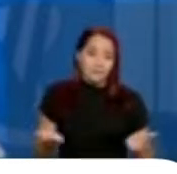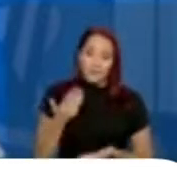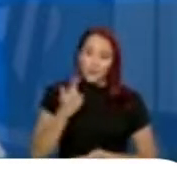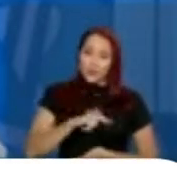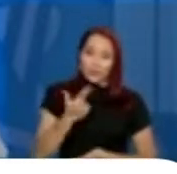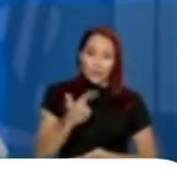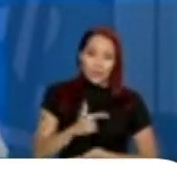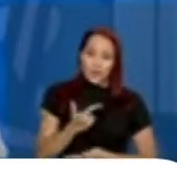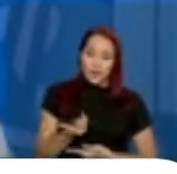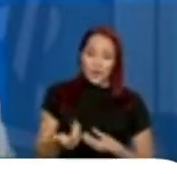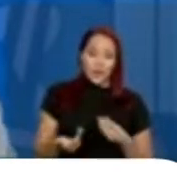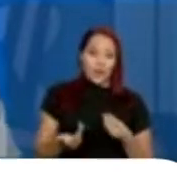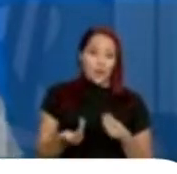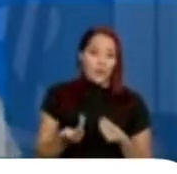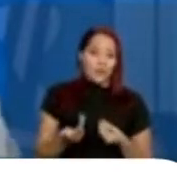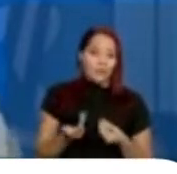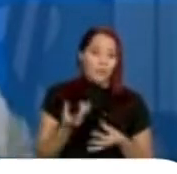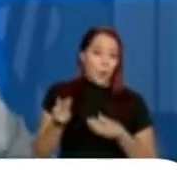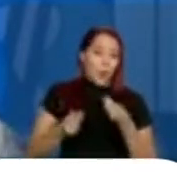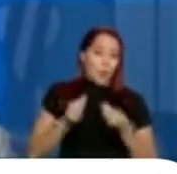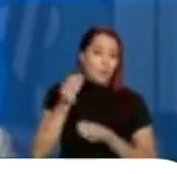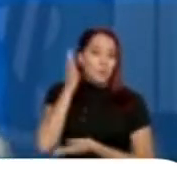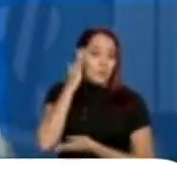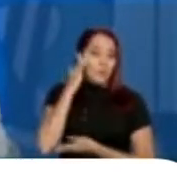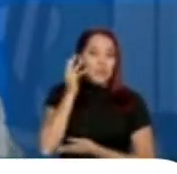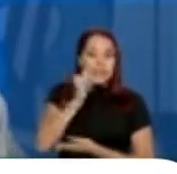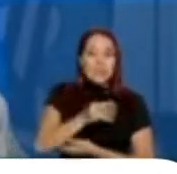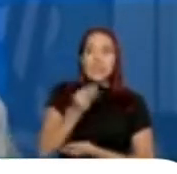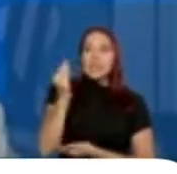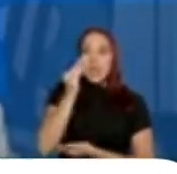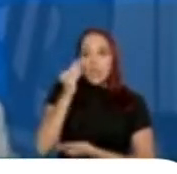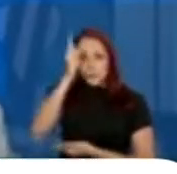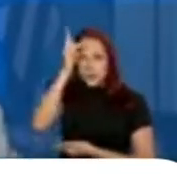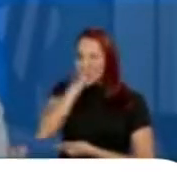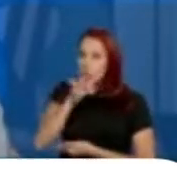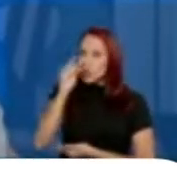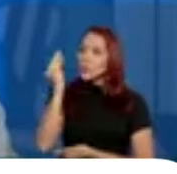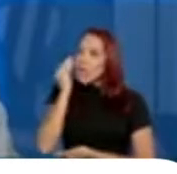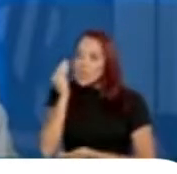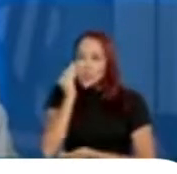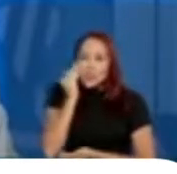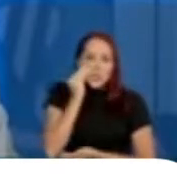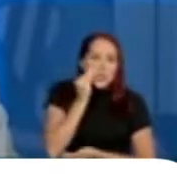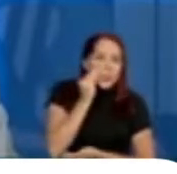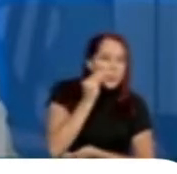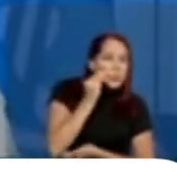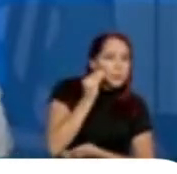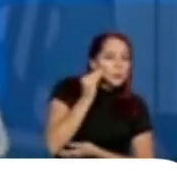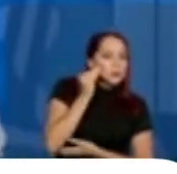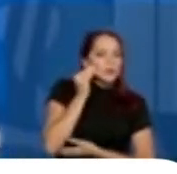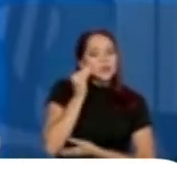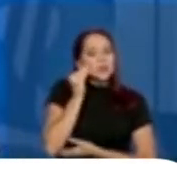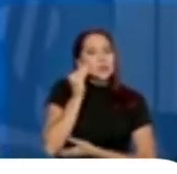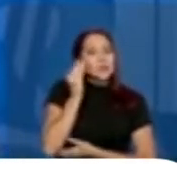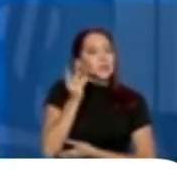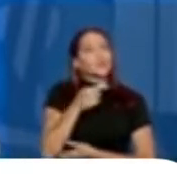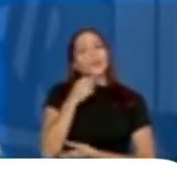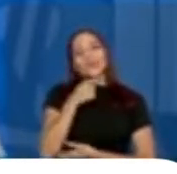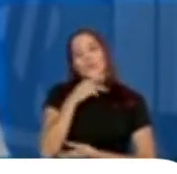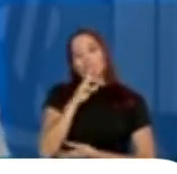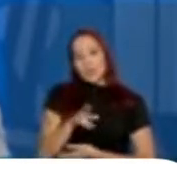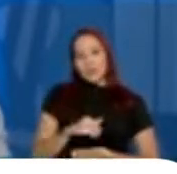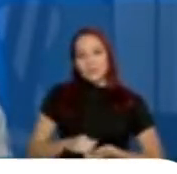uma expressão muito grande, mesmo testando todo mundo. Teste em massa não significa testar todas as